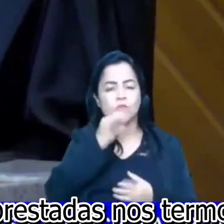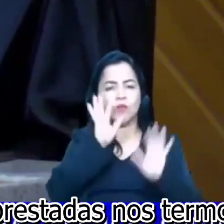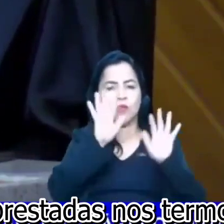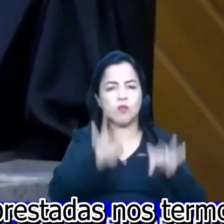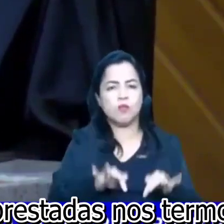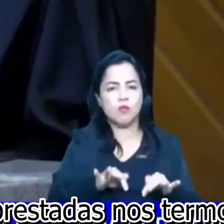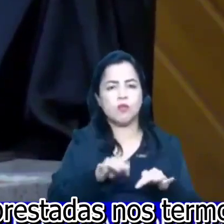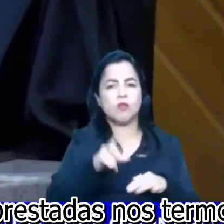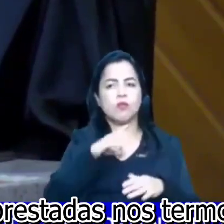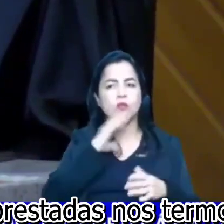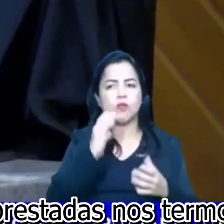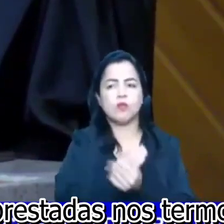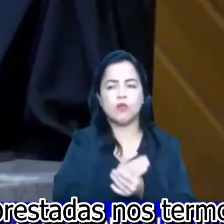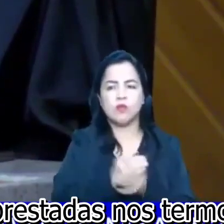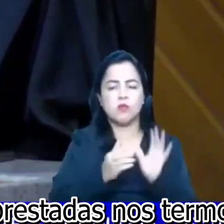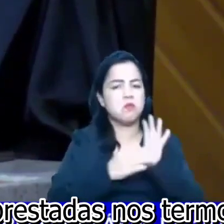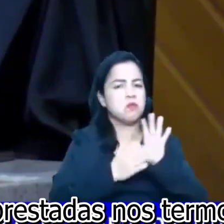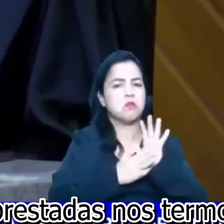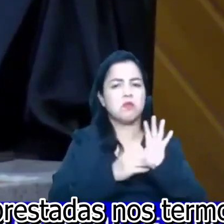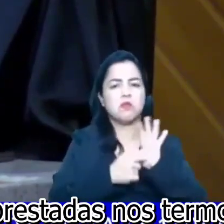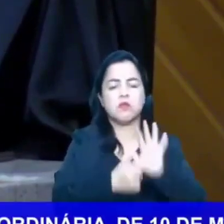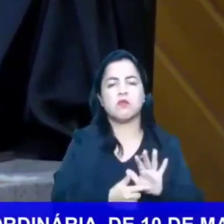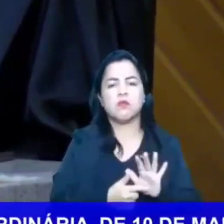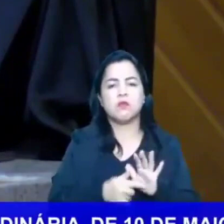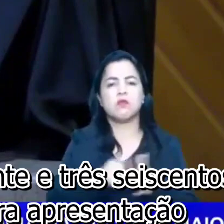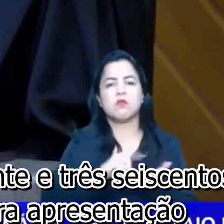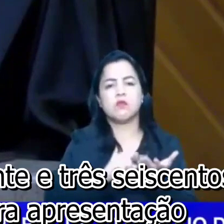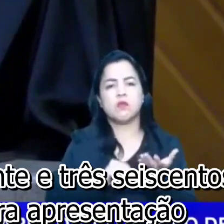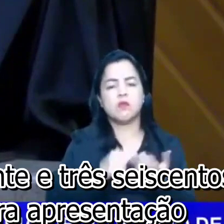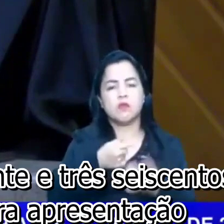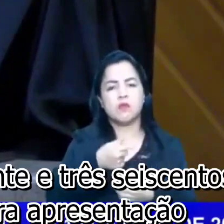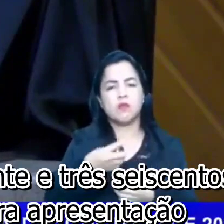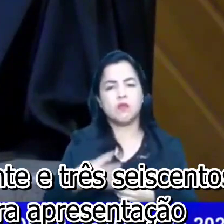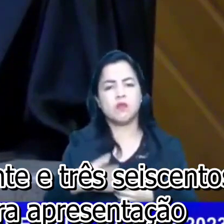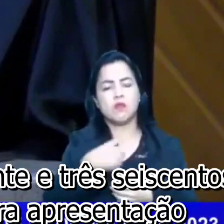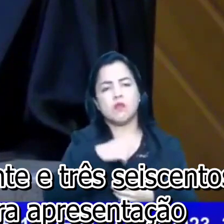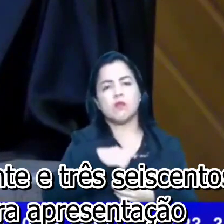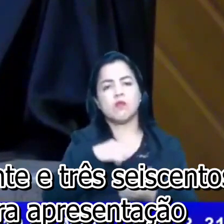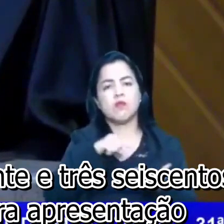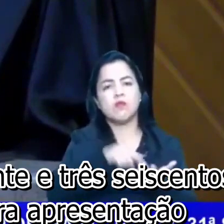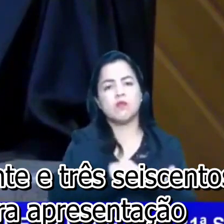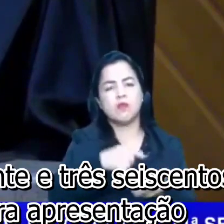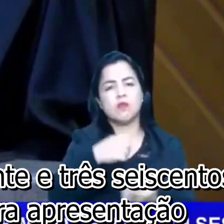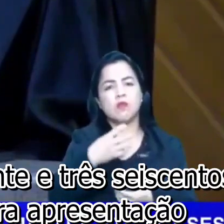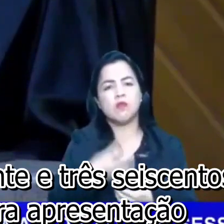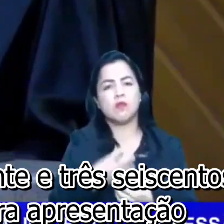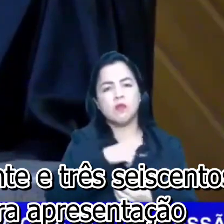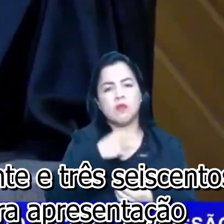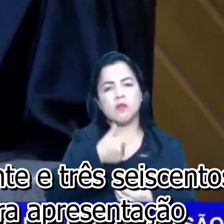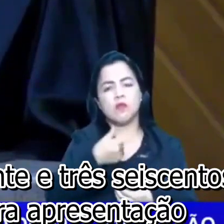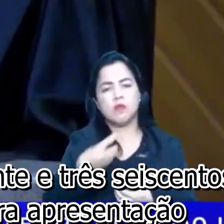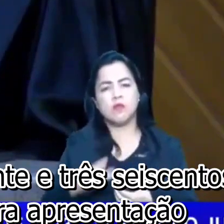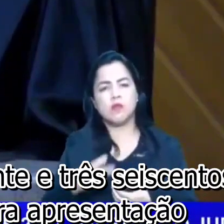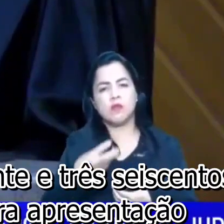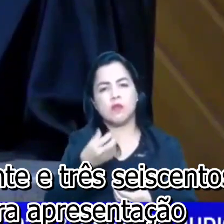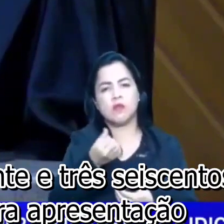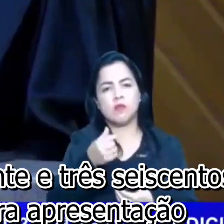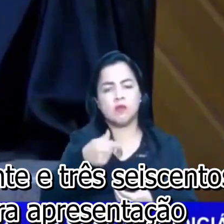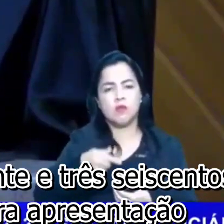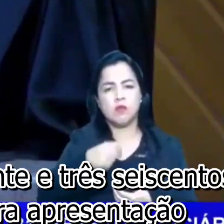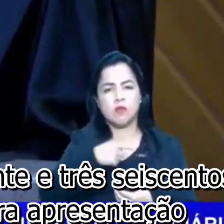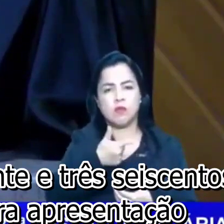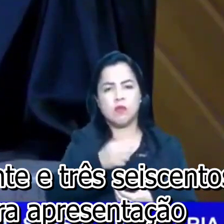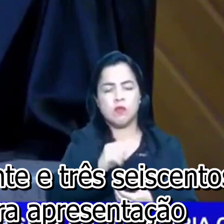o julgamento das contas como não prestadas, nos termos do artigo 74, inciso 4 da Resolução 23.607 de 2019.